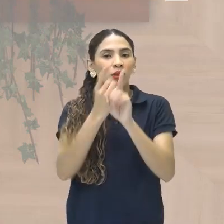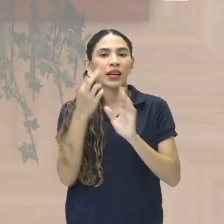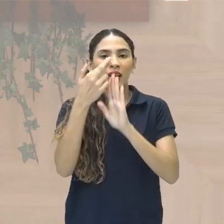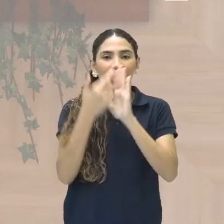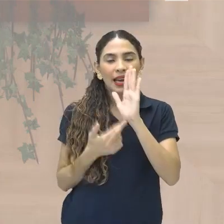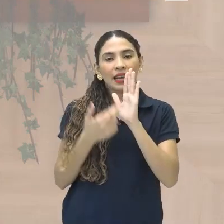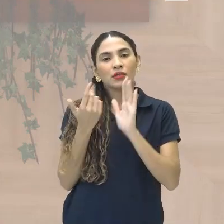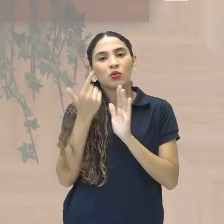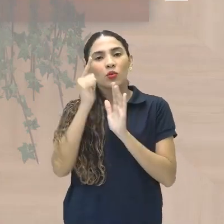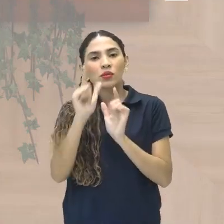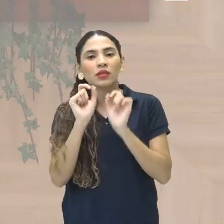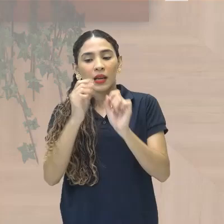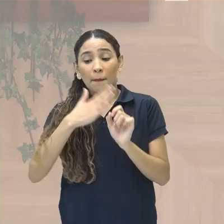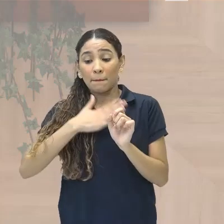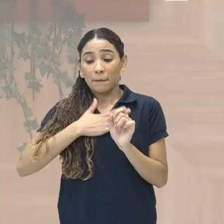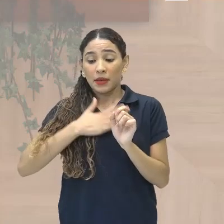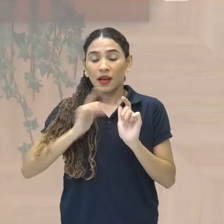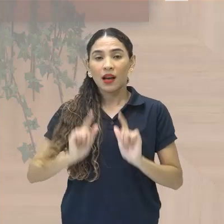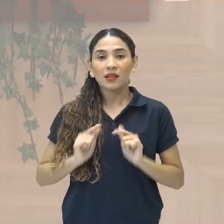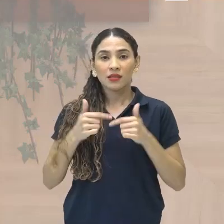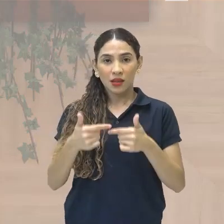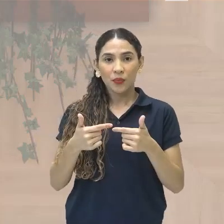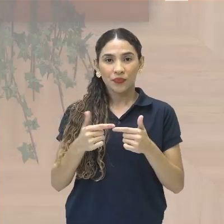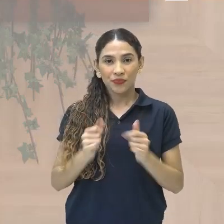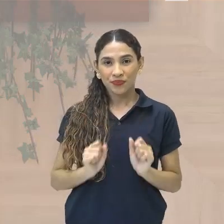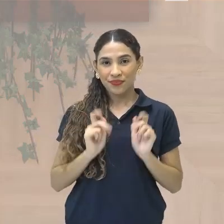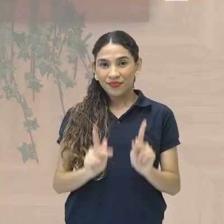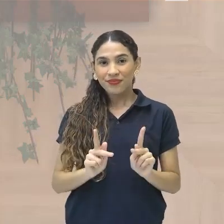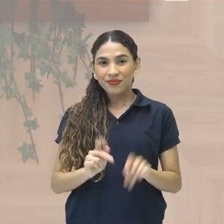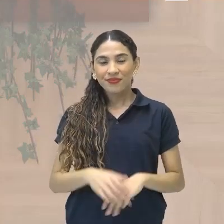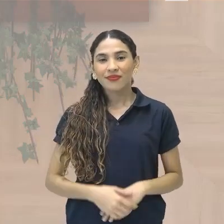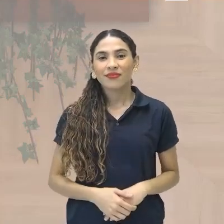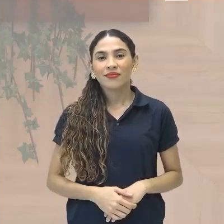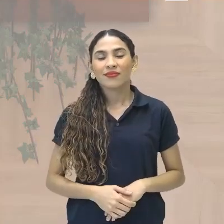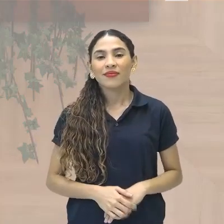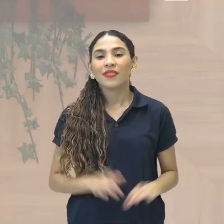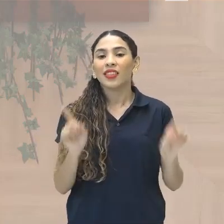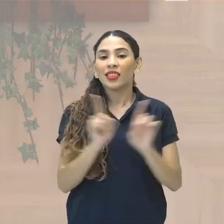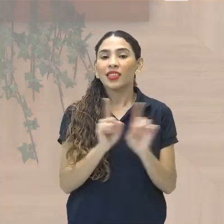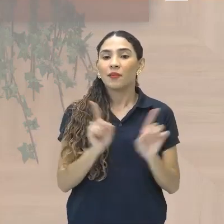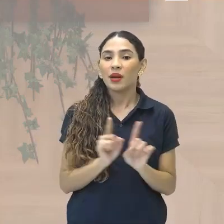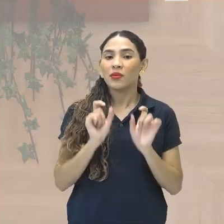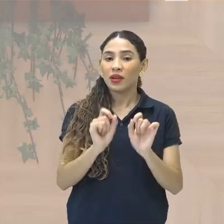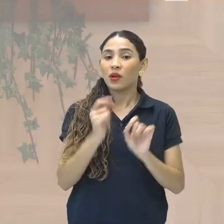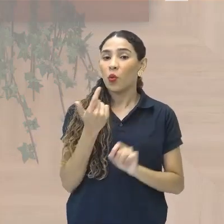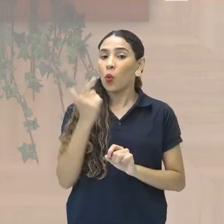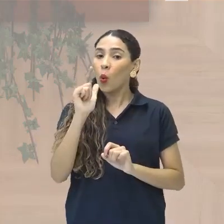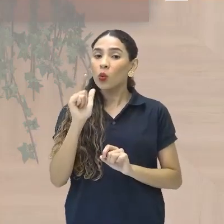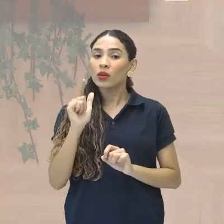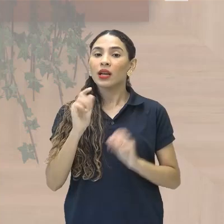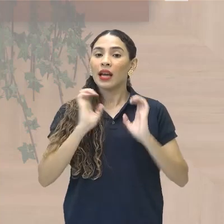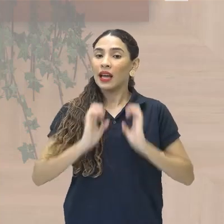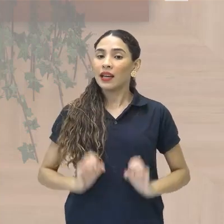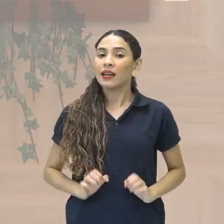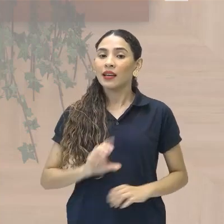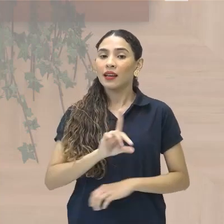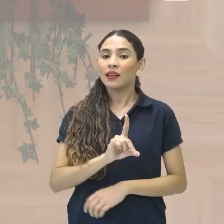princípios para a minha ação. Perfeito? Então, temos também uma outra ética que nós chamamos